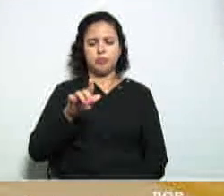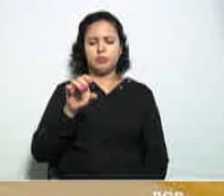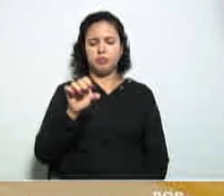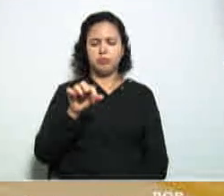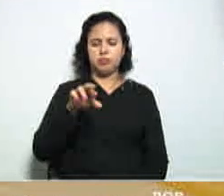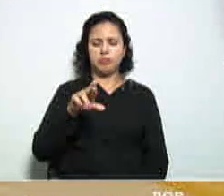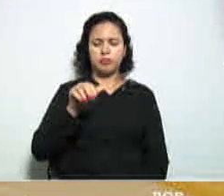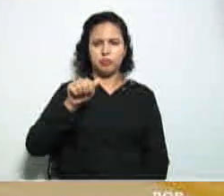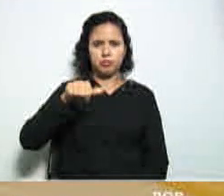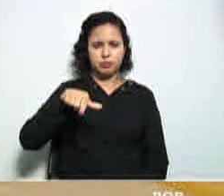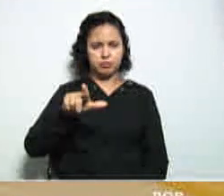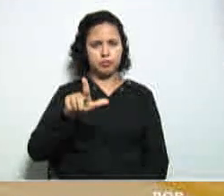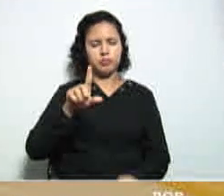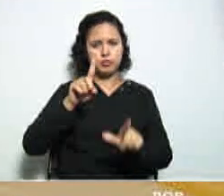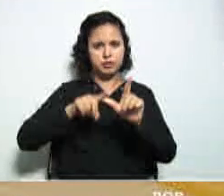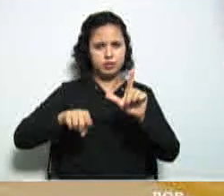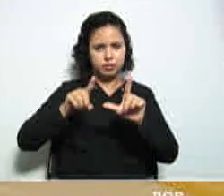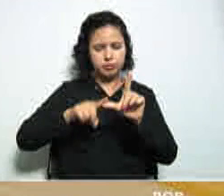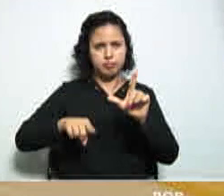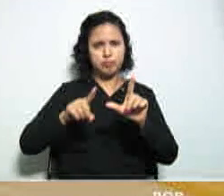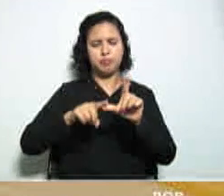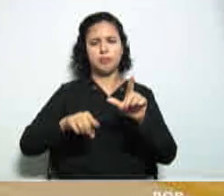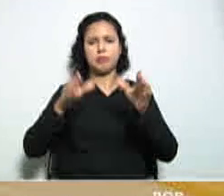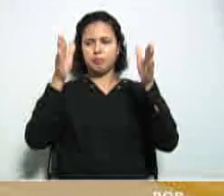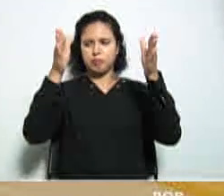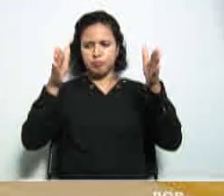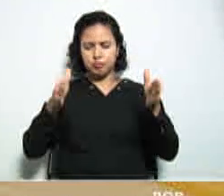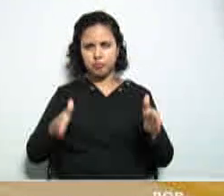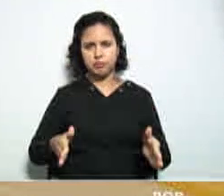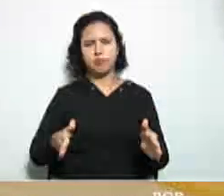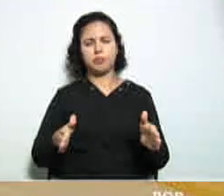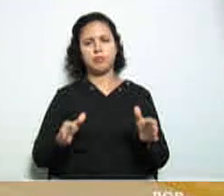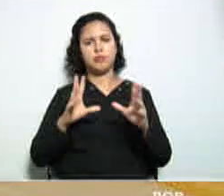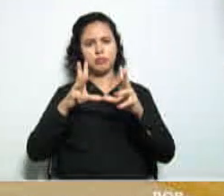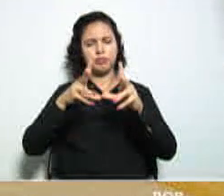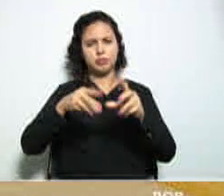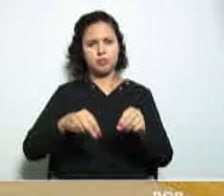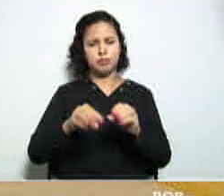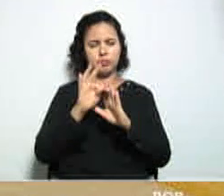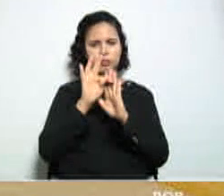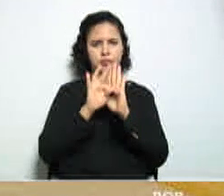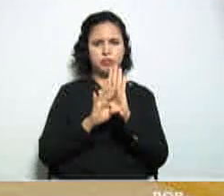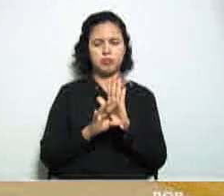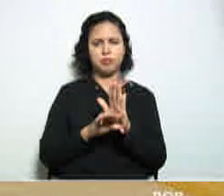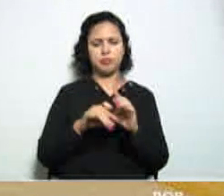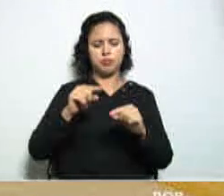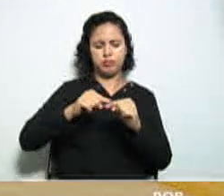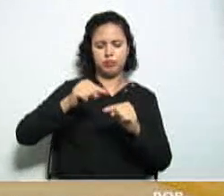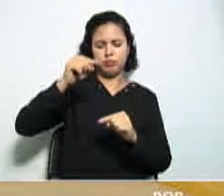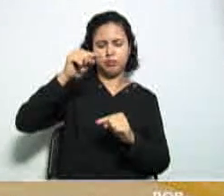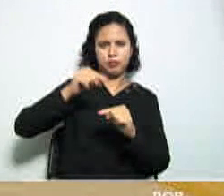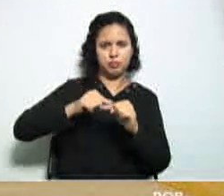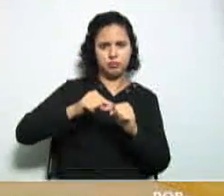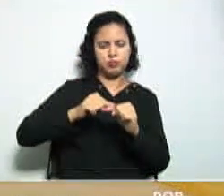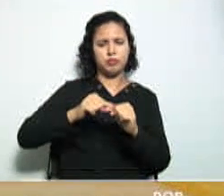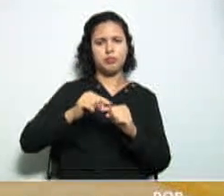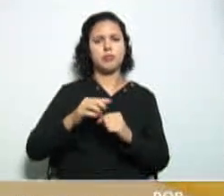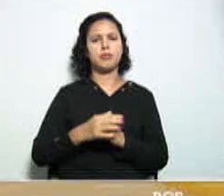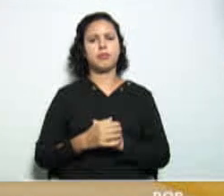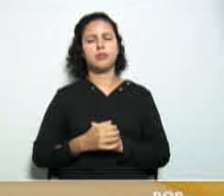papel, letra, margens, disposição geral do texto e espaçamento entre